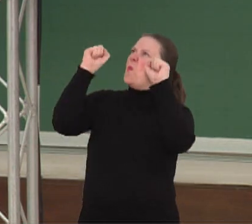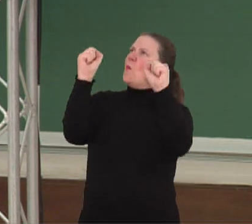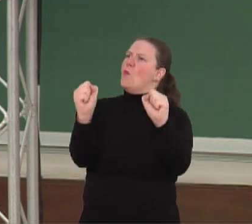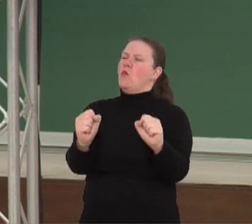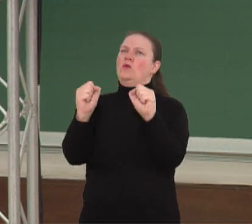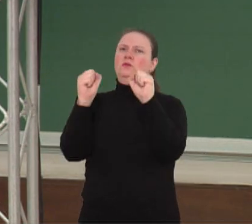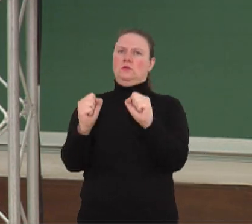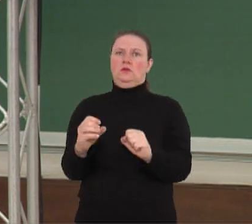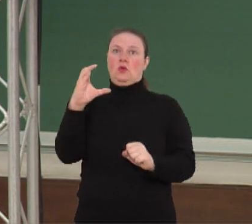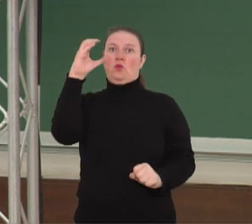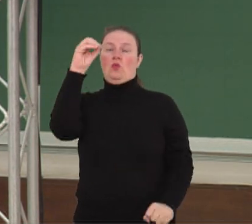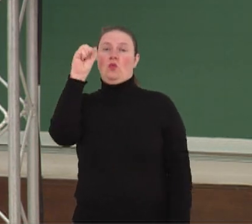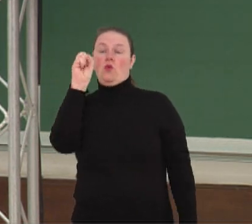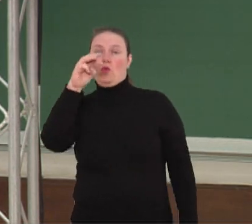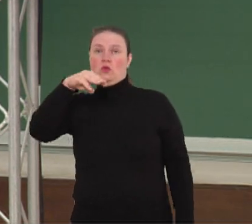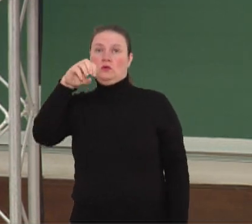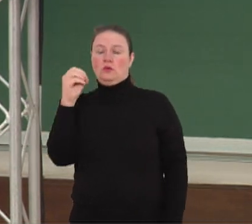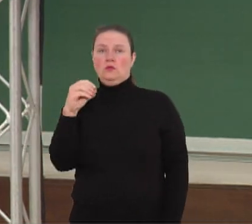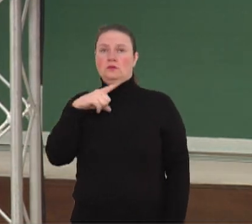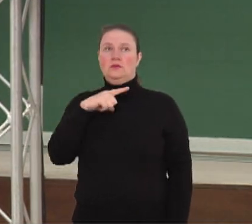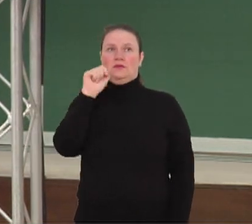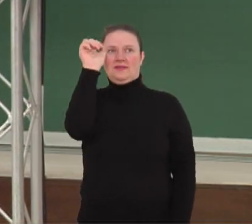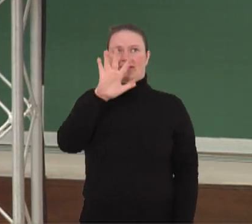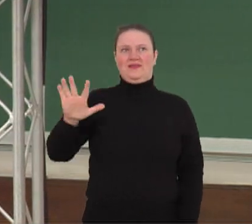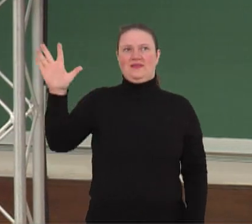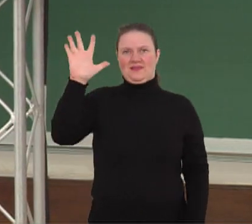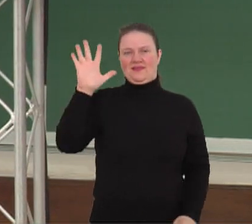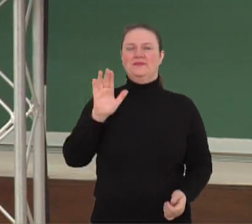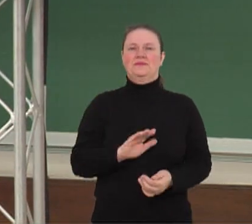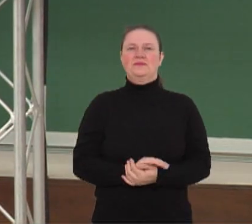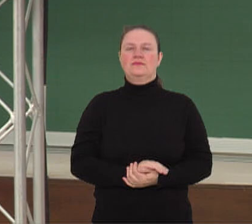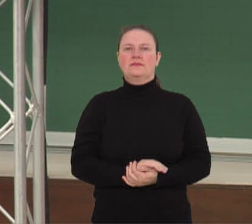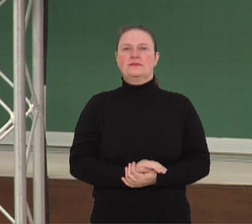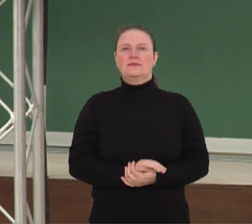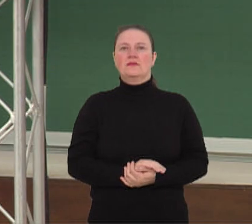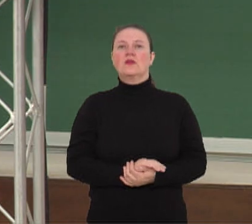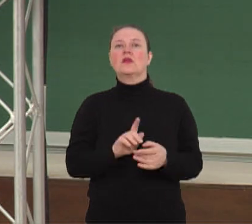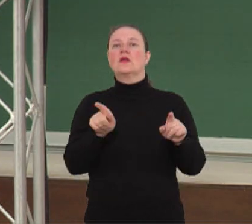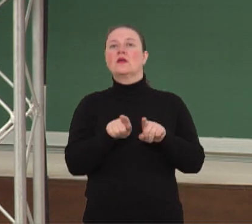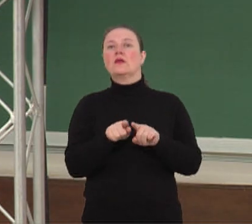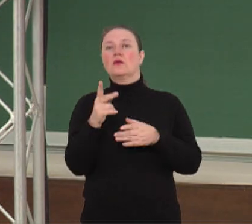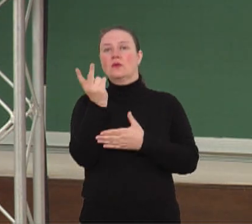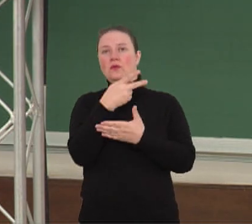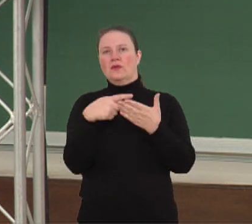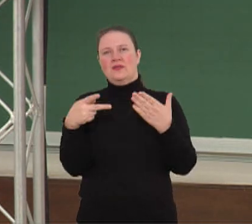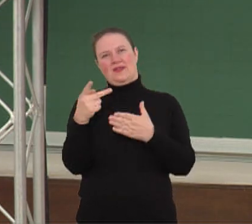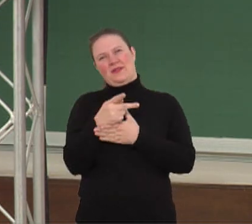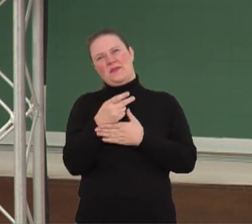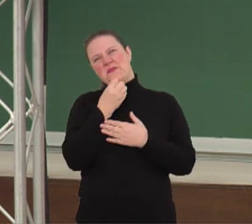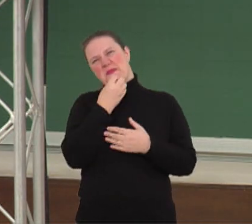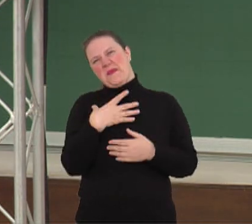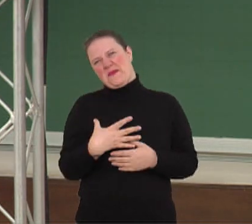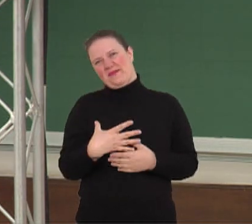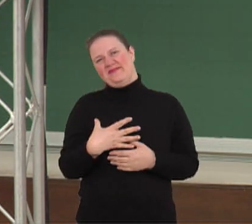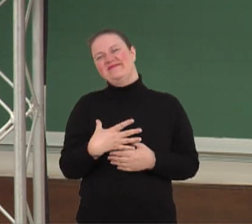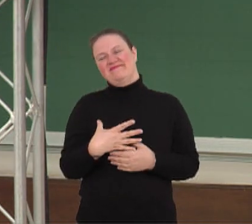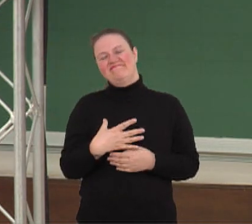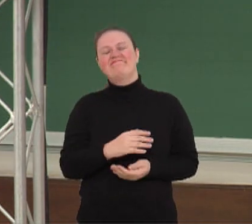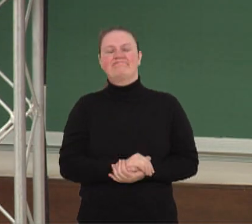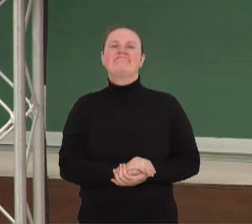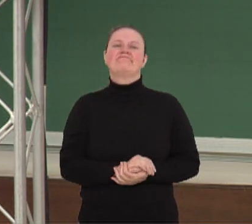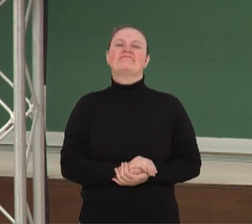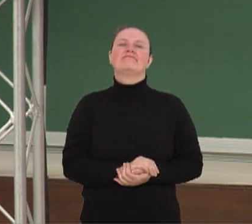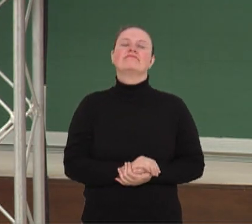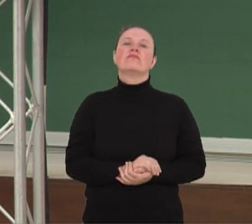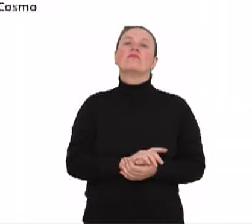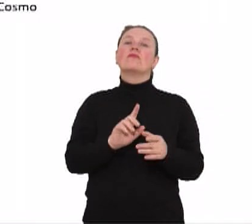Né? Ali uma imagem de um cavaleiro fazendo isso. Consulte a respeito disso, era um desenho animado muito bom. Ainda existe, né? Mas vamos lá.